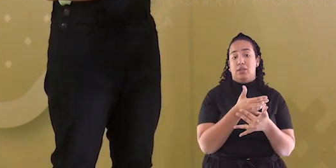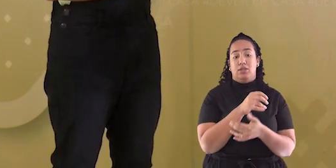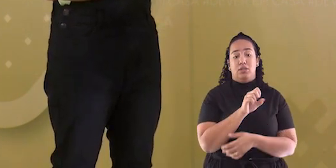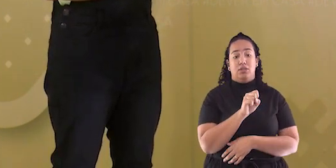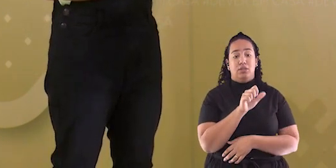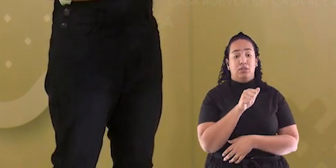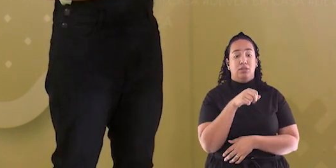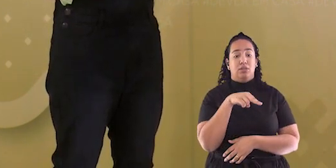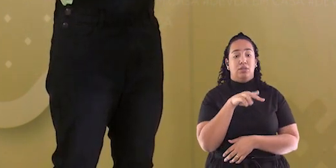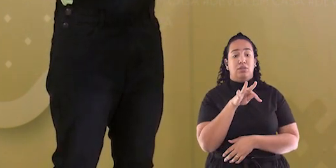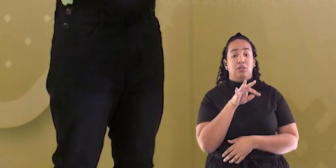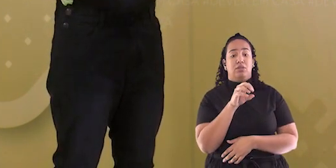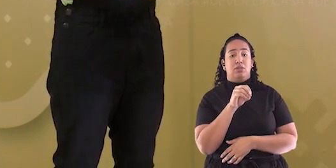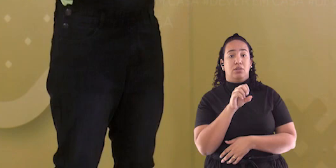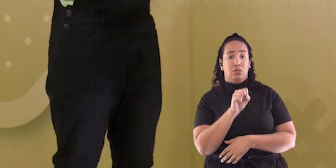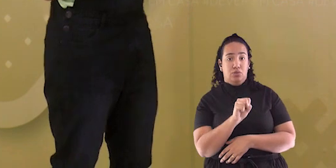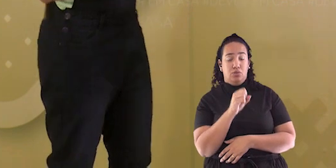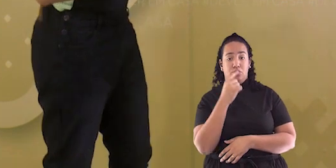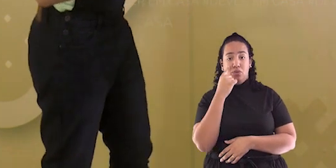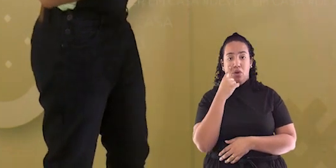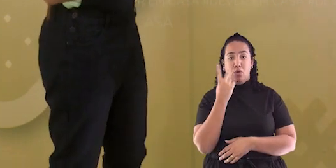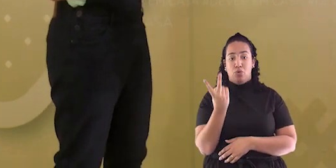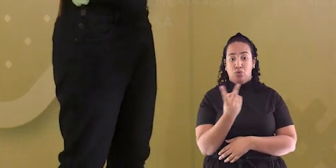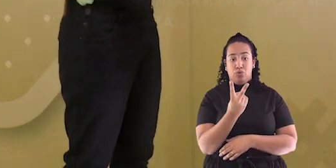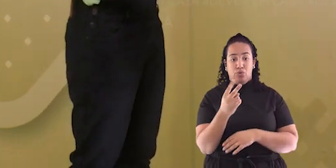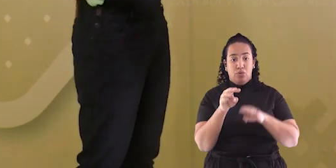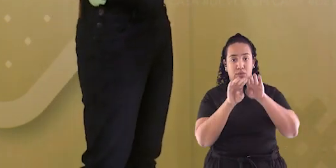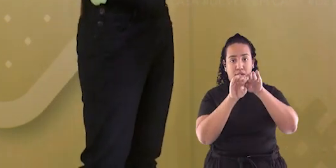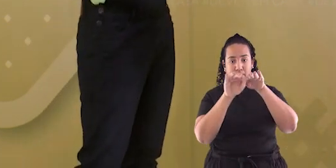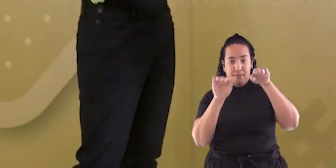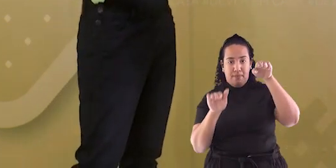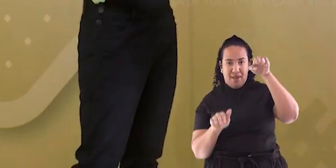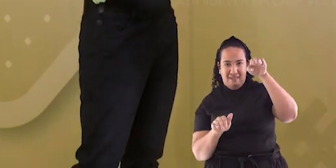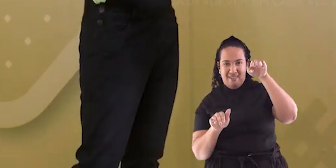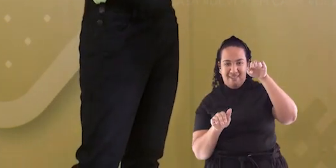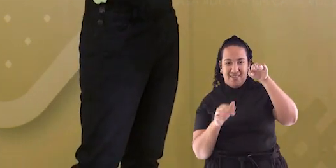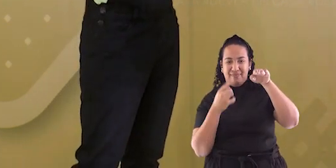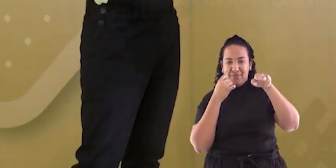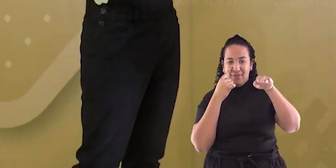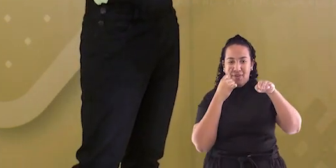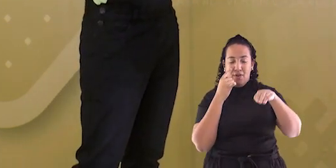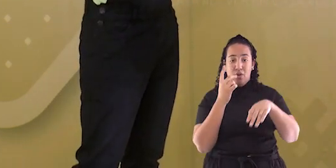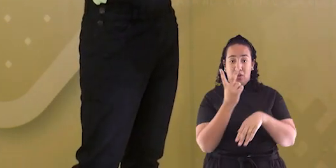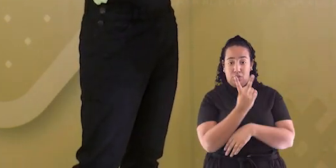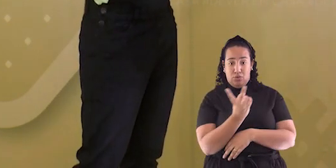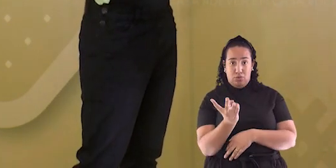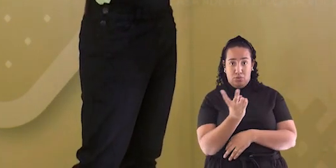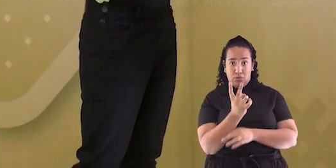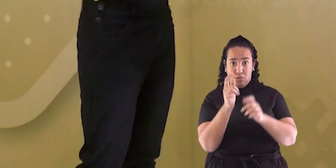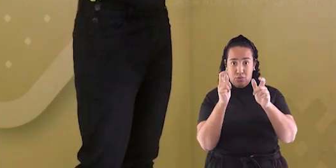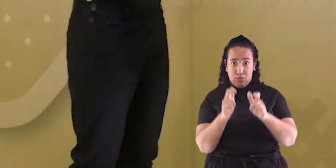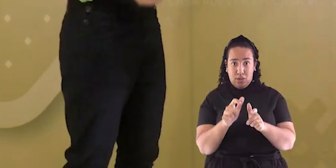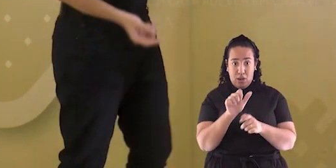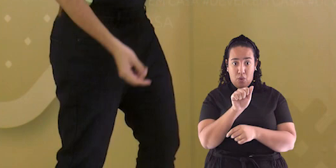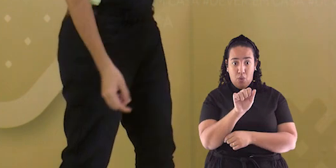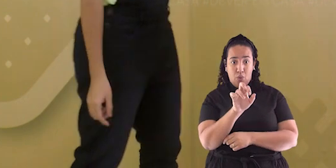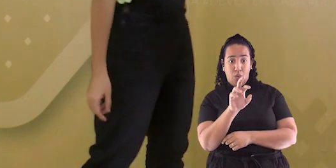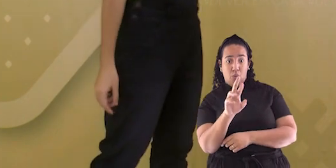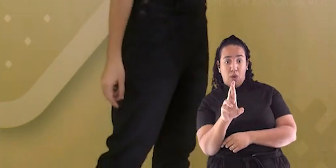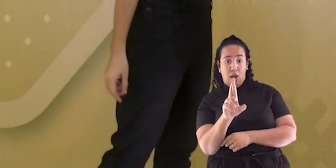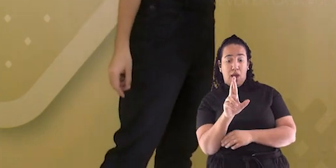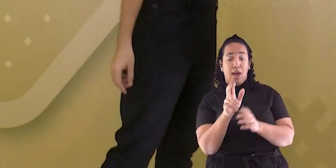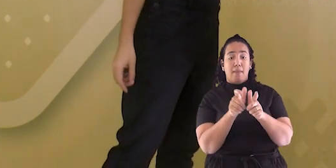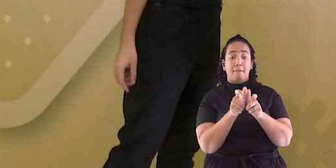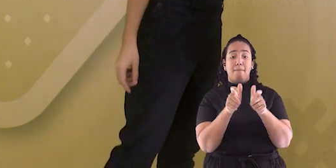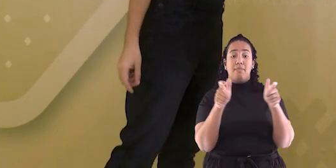altitude. Podemos ver que a coluna de ar, o ar que pressiona essas duas regiões, é muito maior